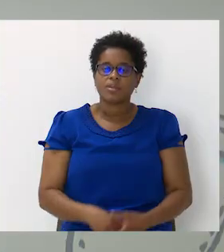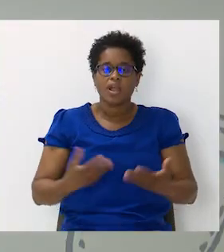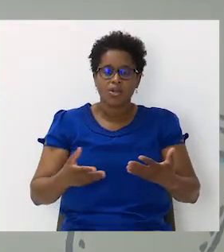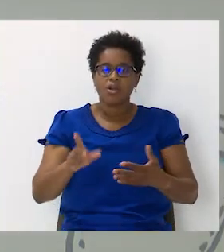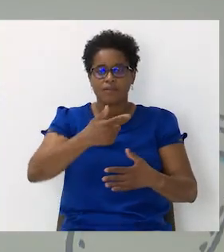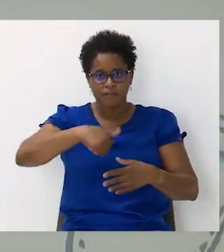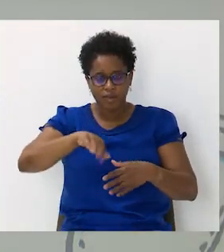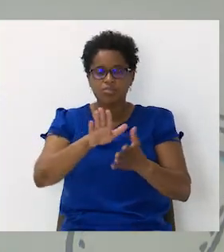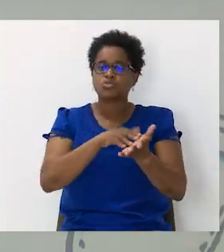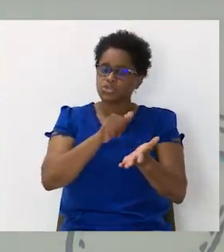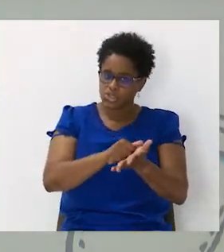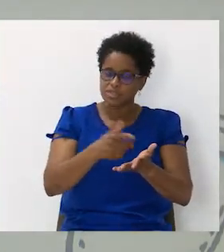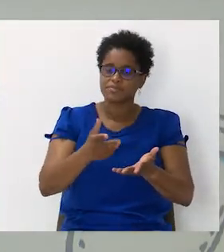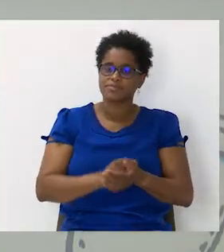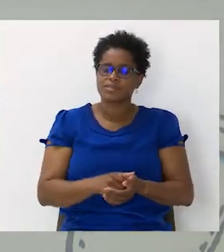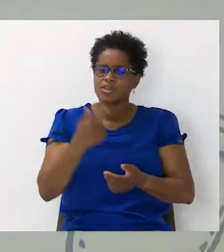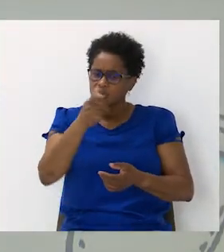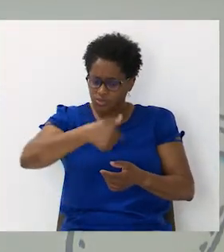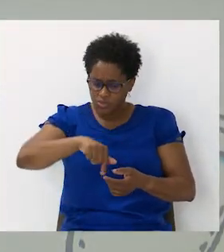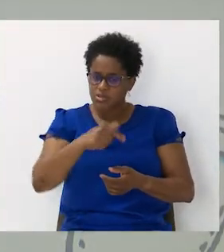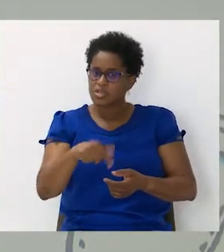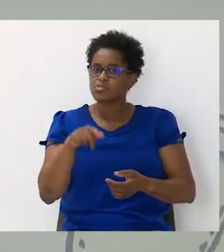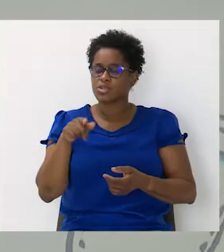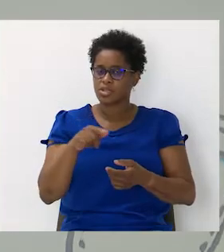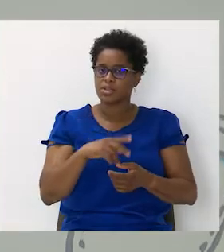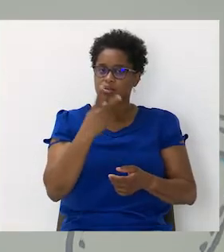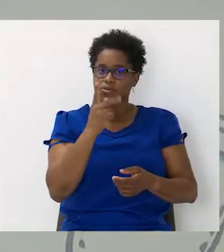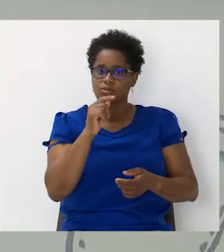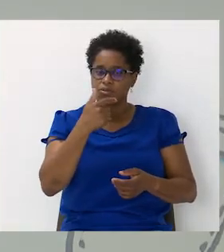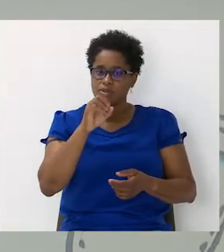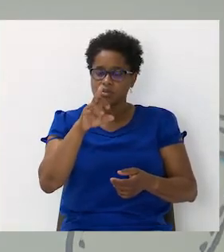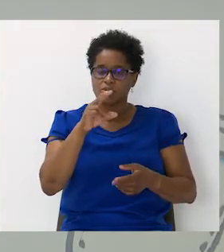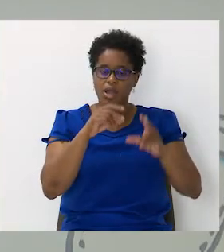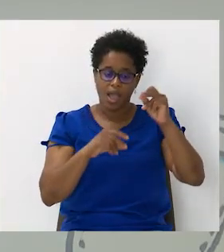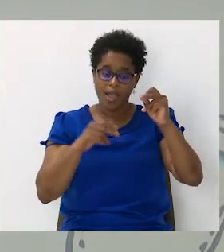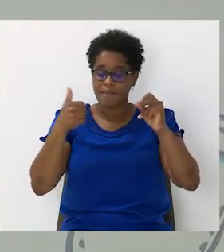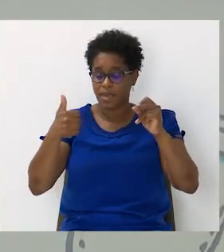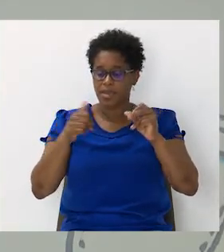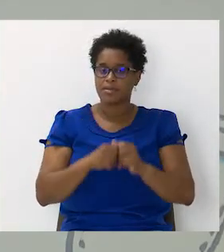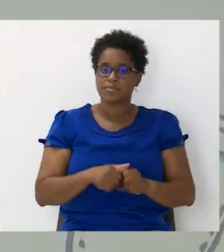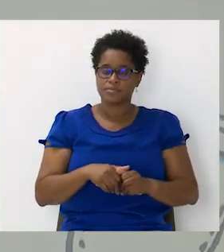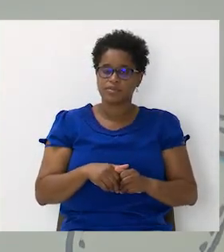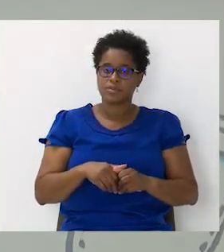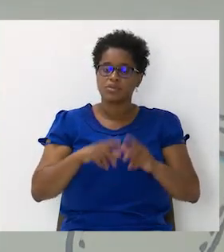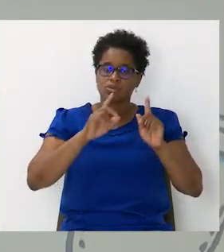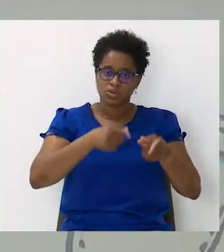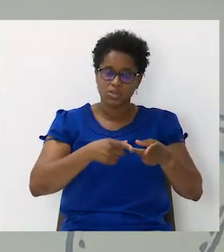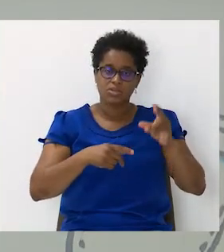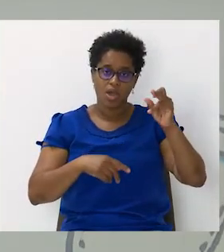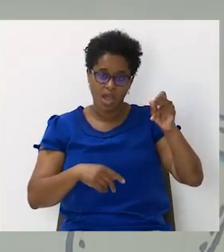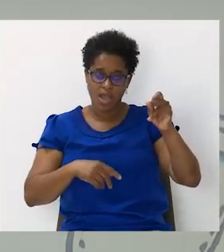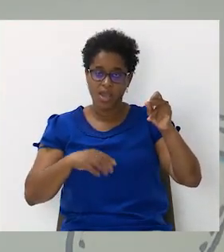Vamos corrigir. Nós temos aqui o vetor AB, A, origem, B,